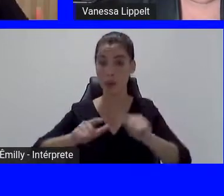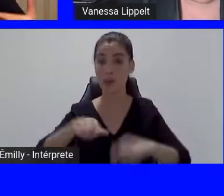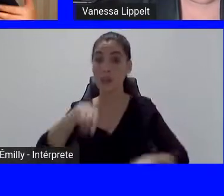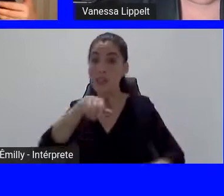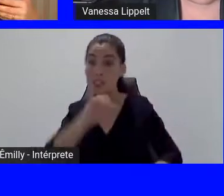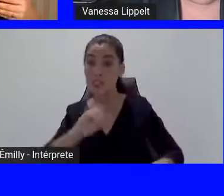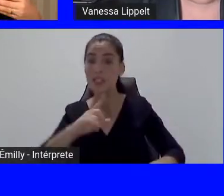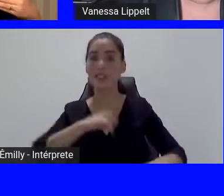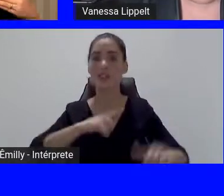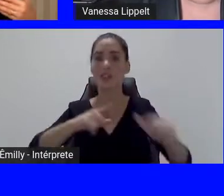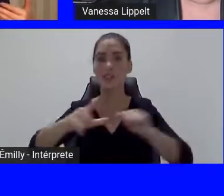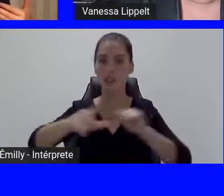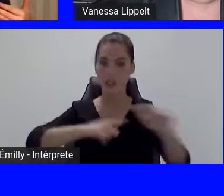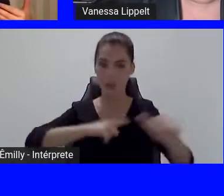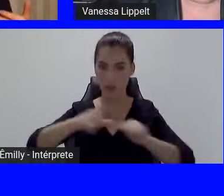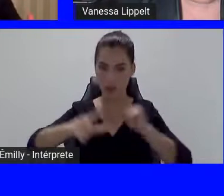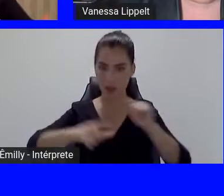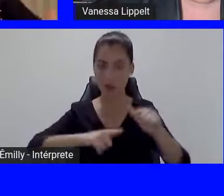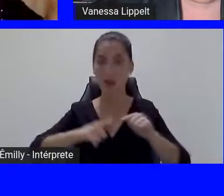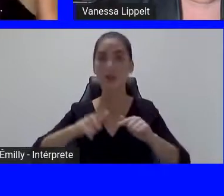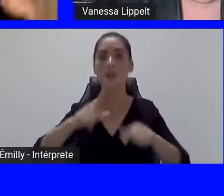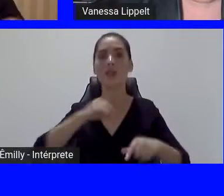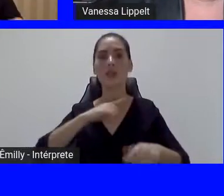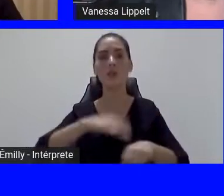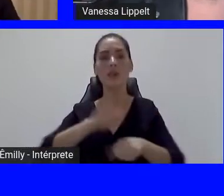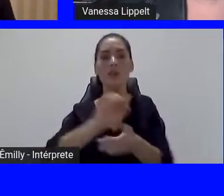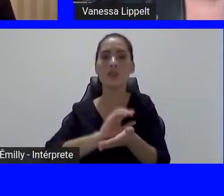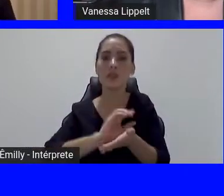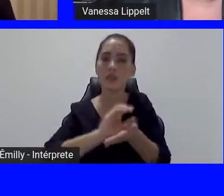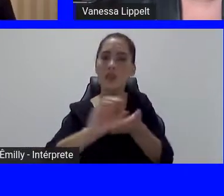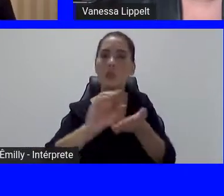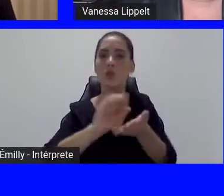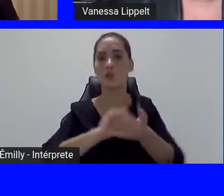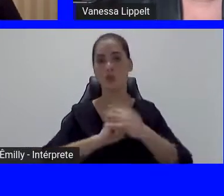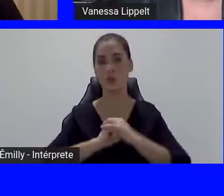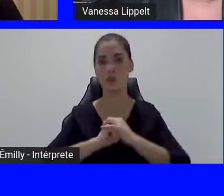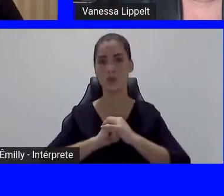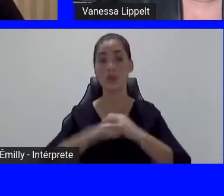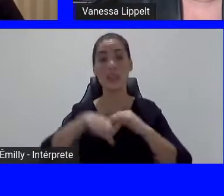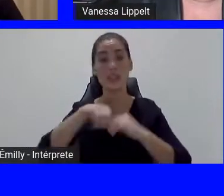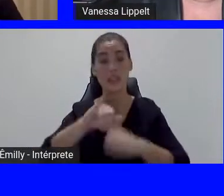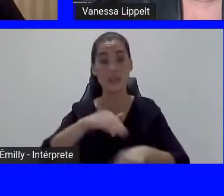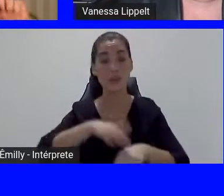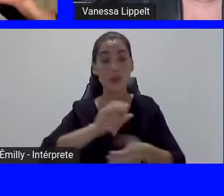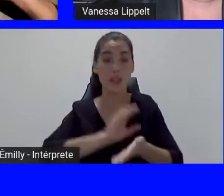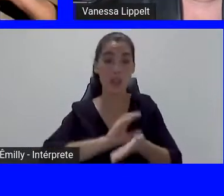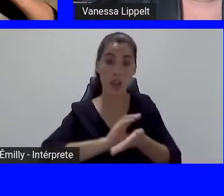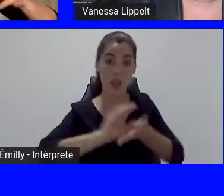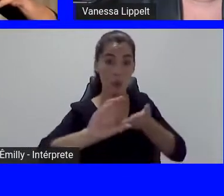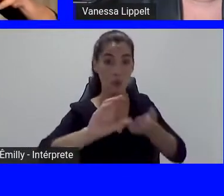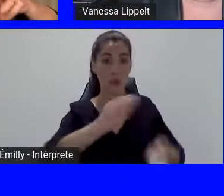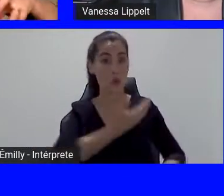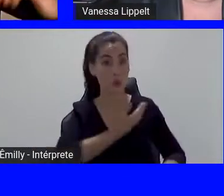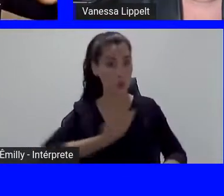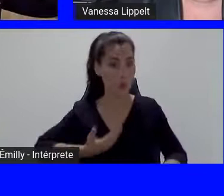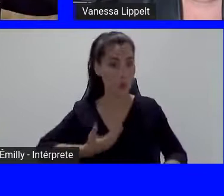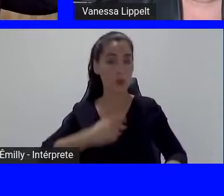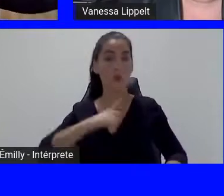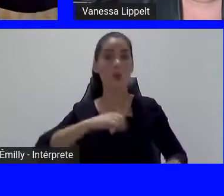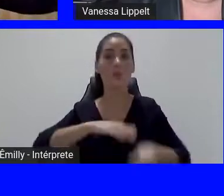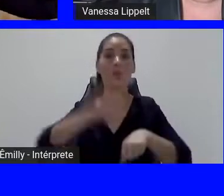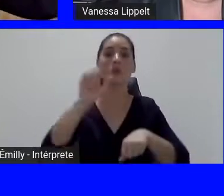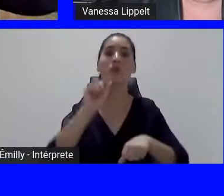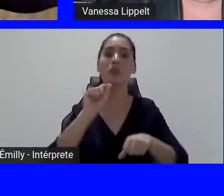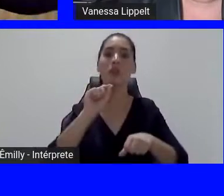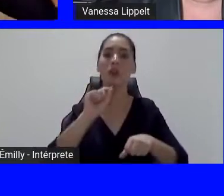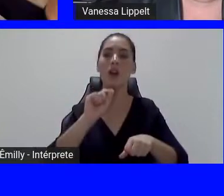mais recursos para os cofres públicos. Vindo mais recursos para os cofres públicos, você tem mais recursos para jogar